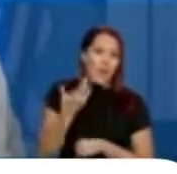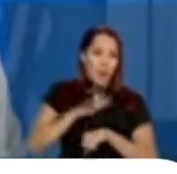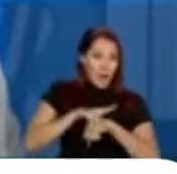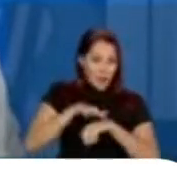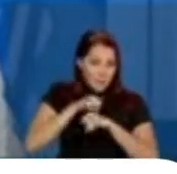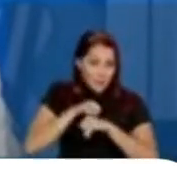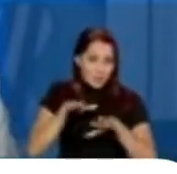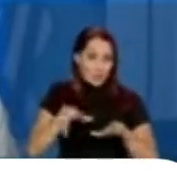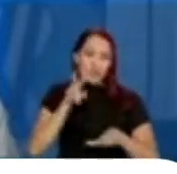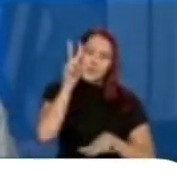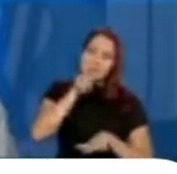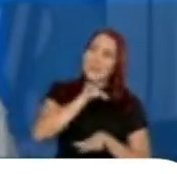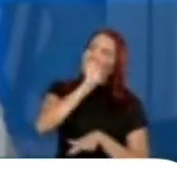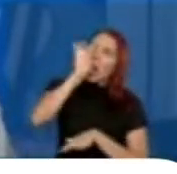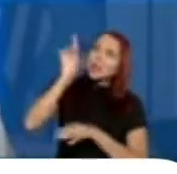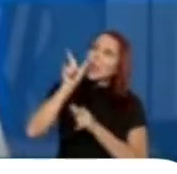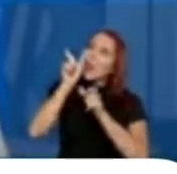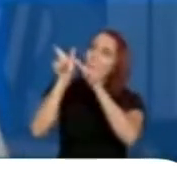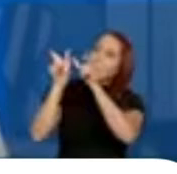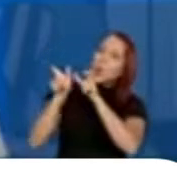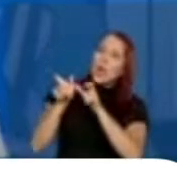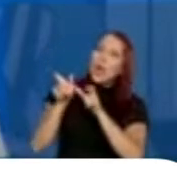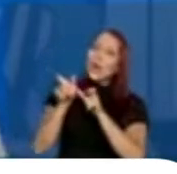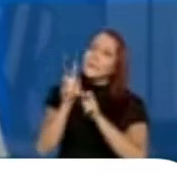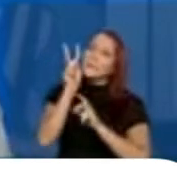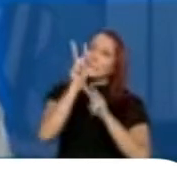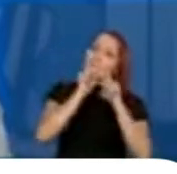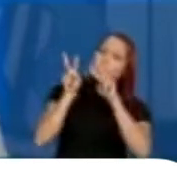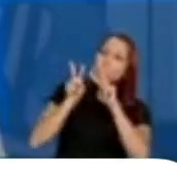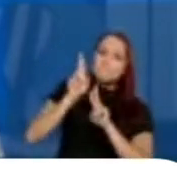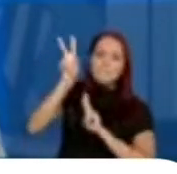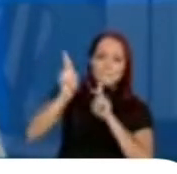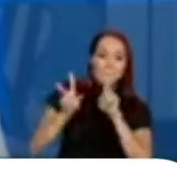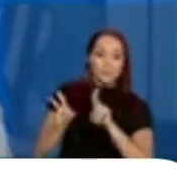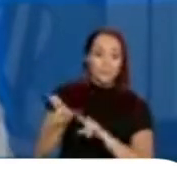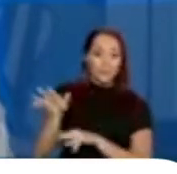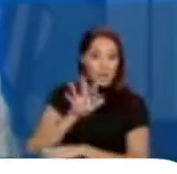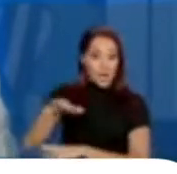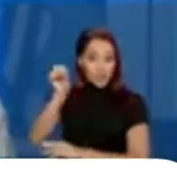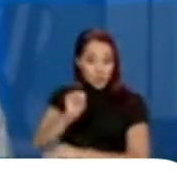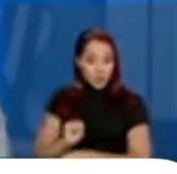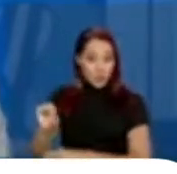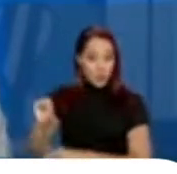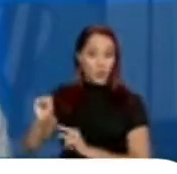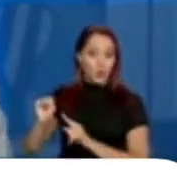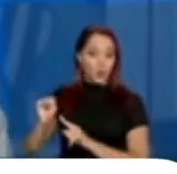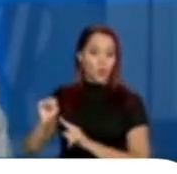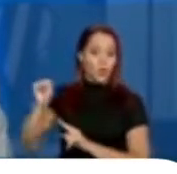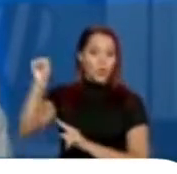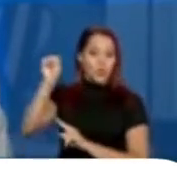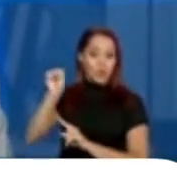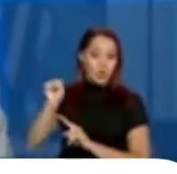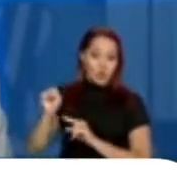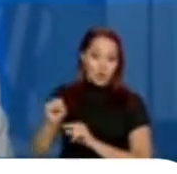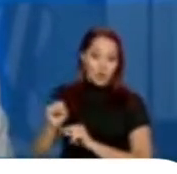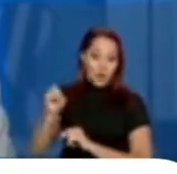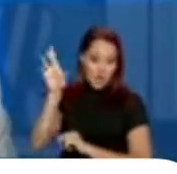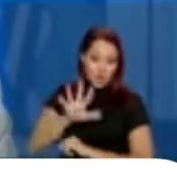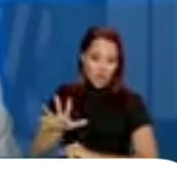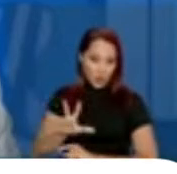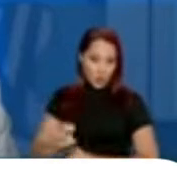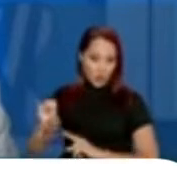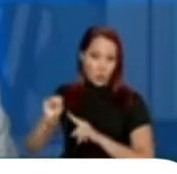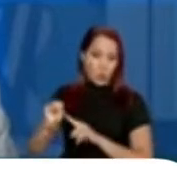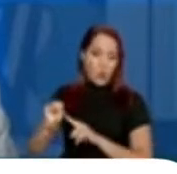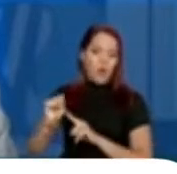estamos olhando cada local de modo distinto. Na região sul do país, sul-sudeste do país, ainda não